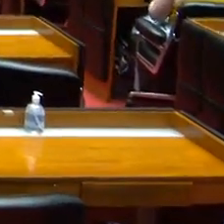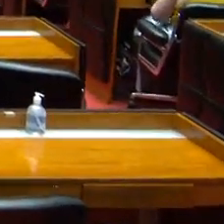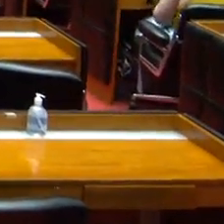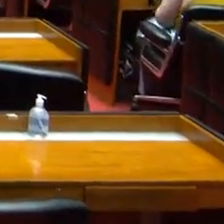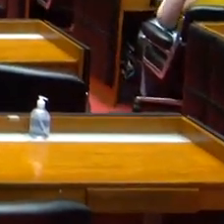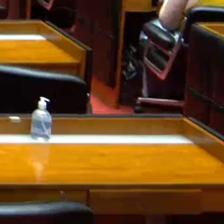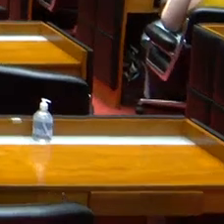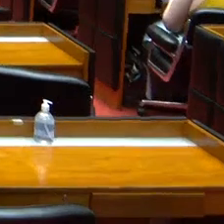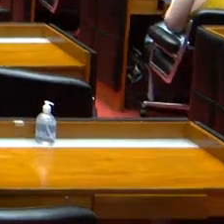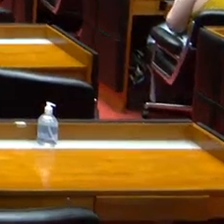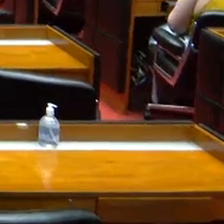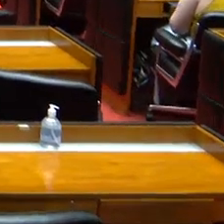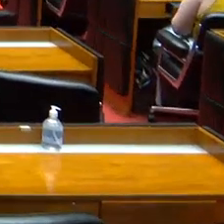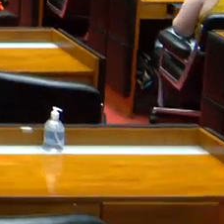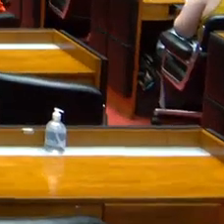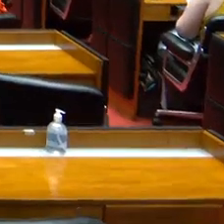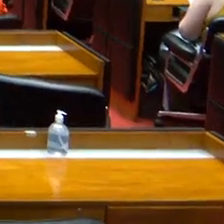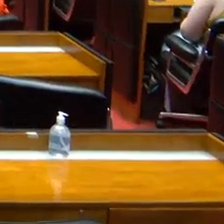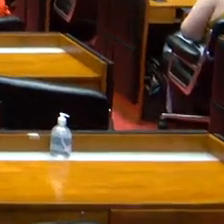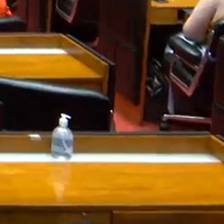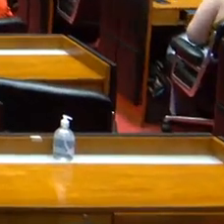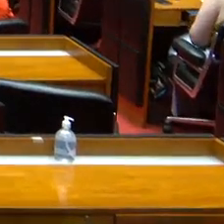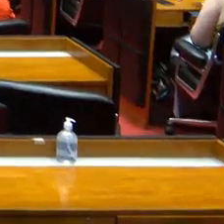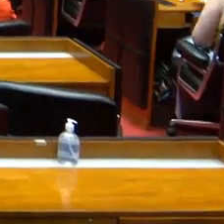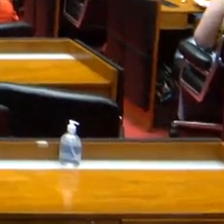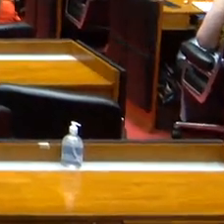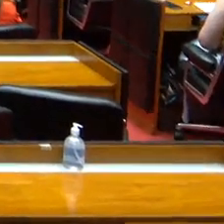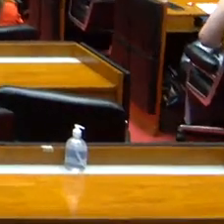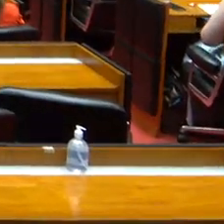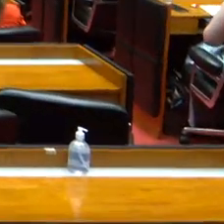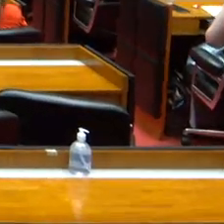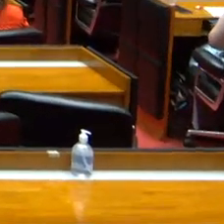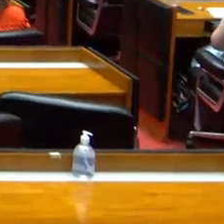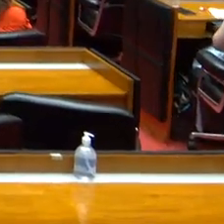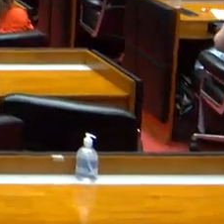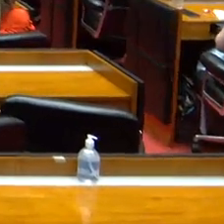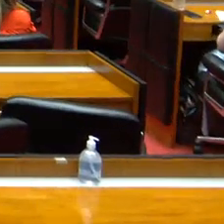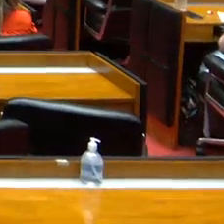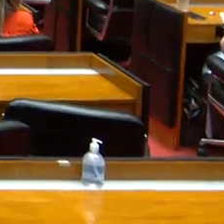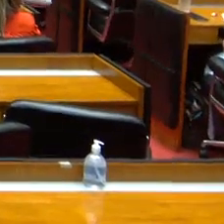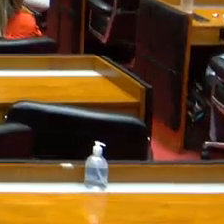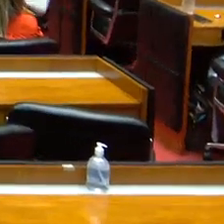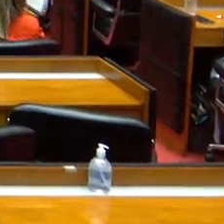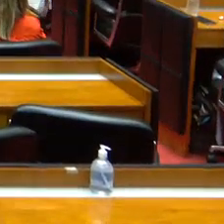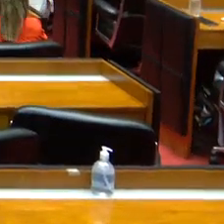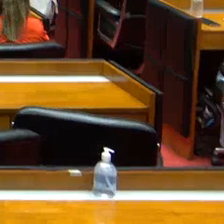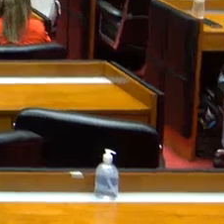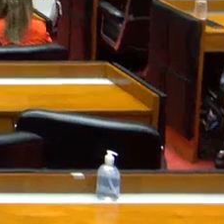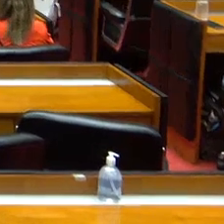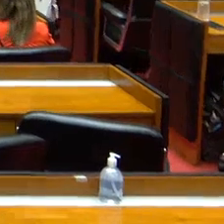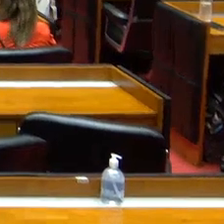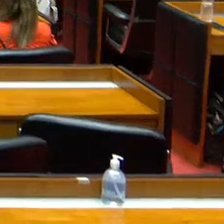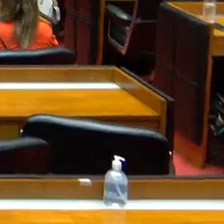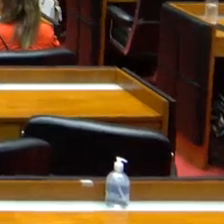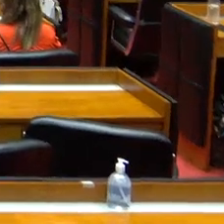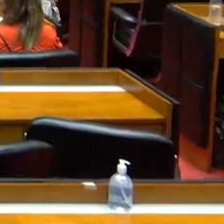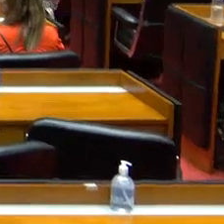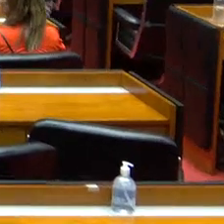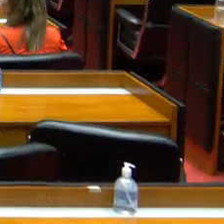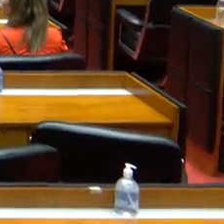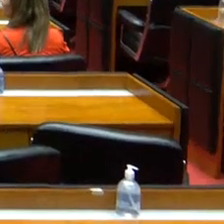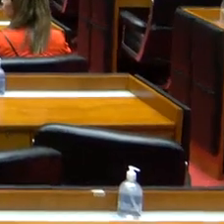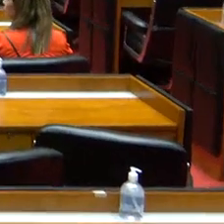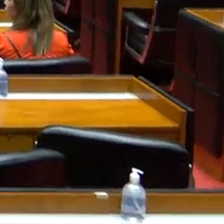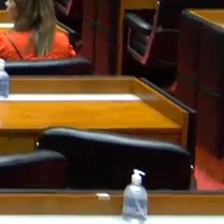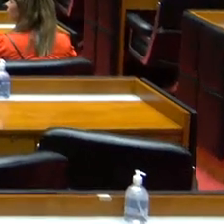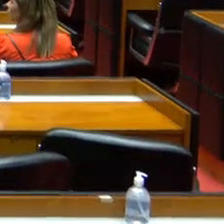Gerais, Desafios na Convivência com a Seca e a Chuva Extrema. Os trabalhos estão sendo conduzidos pelo presidente da Casa, deputado Tadeu Martins